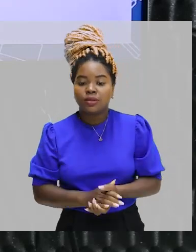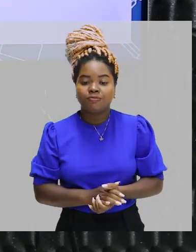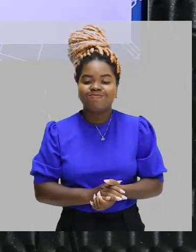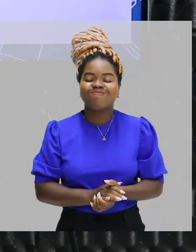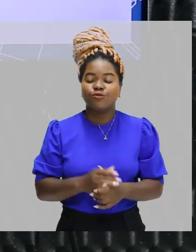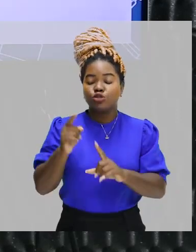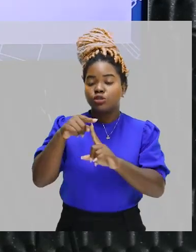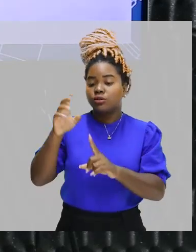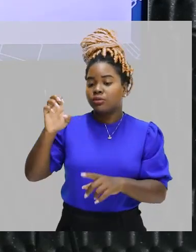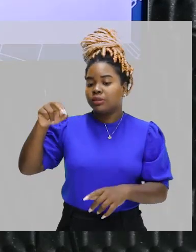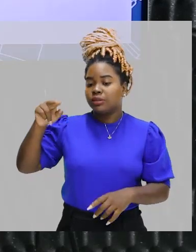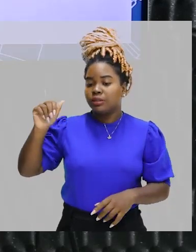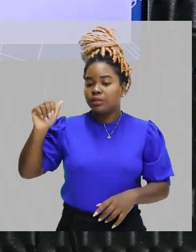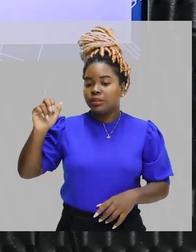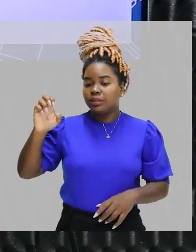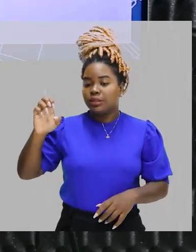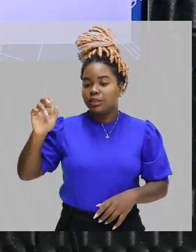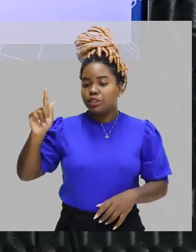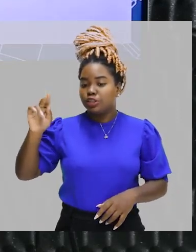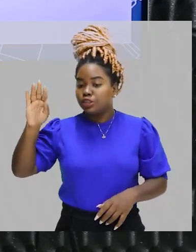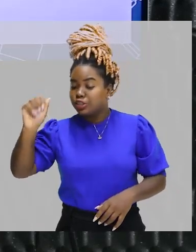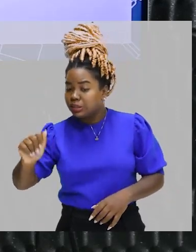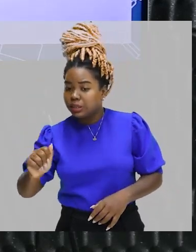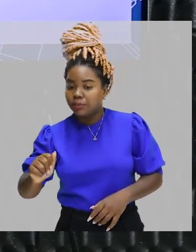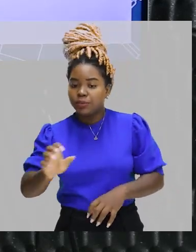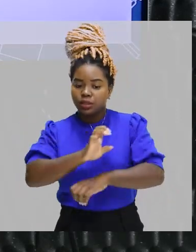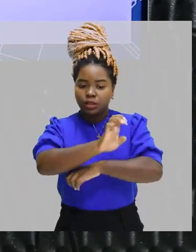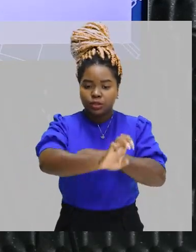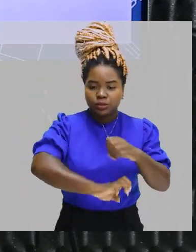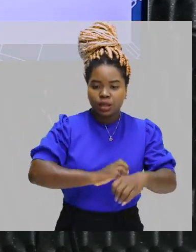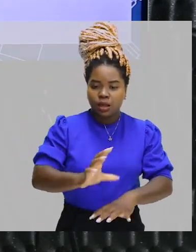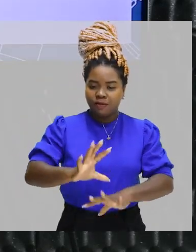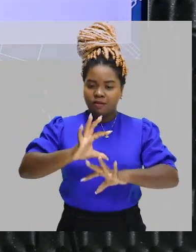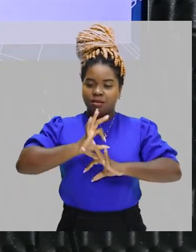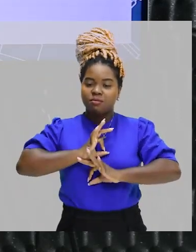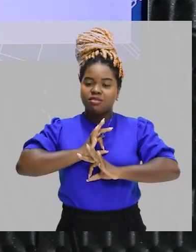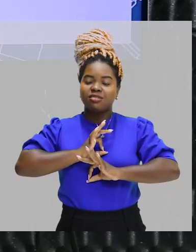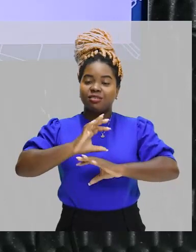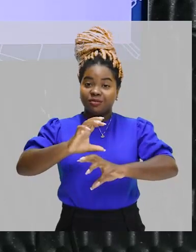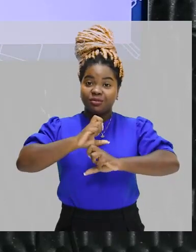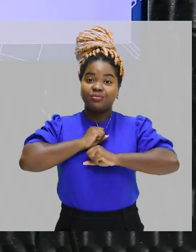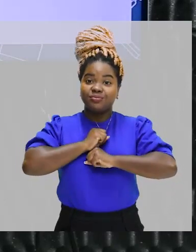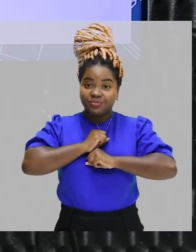energia, né, que os elétrons eles vão absorver para poder ir para camadas mais